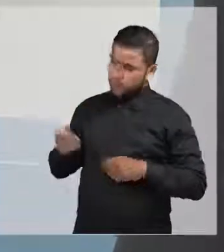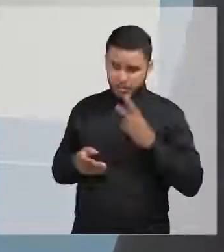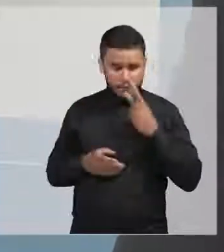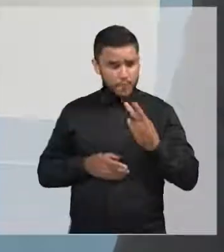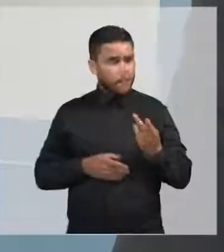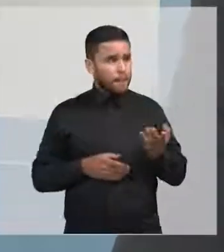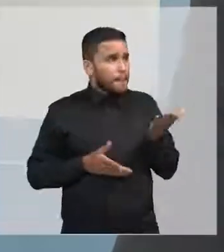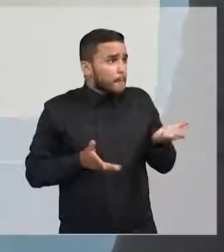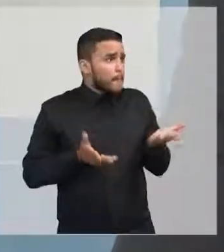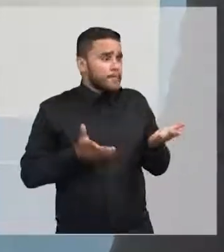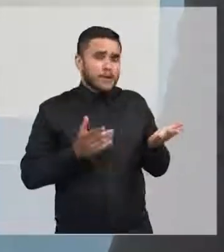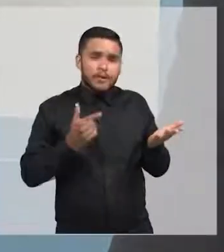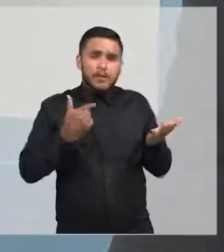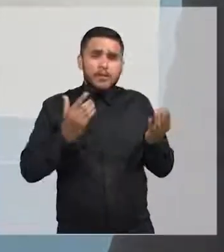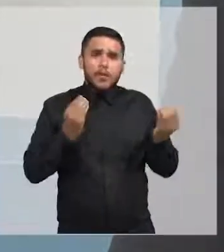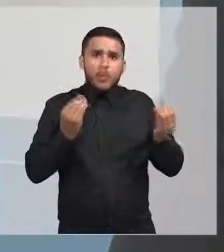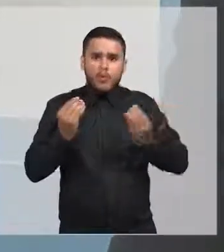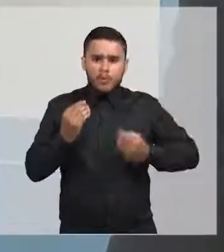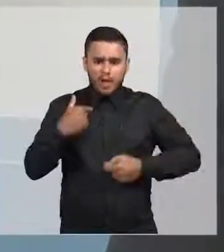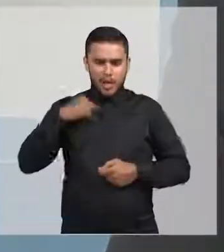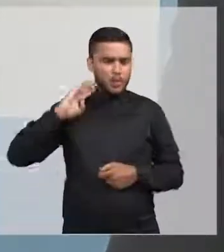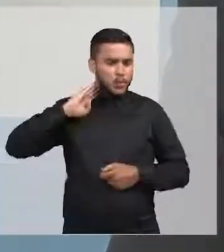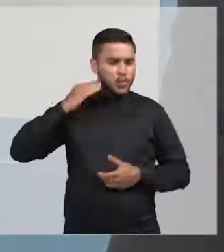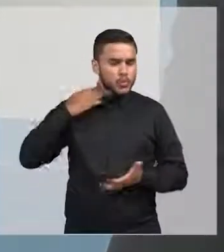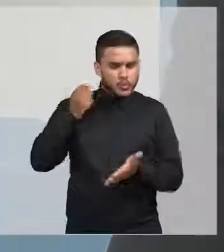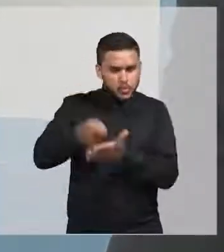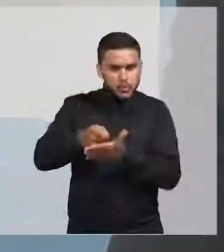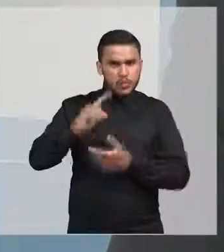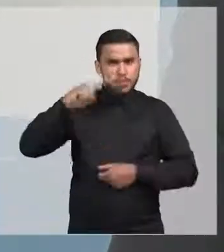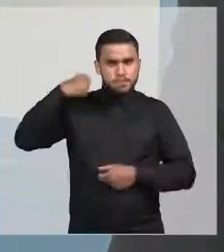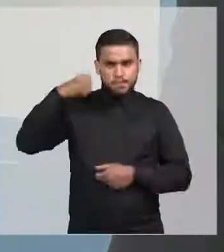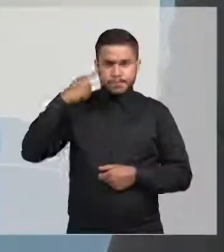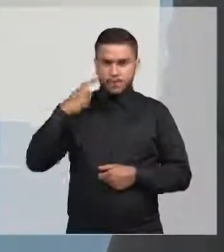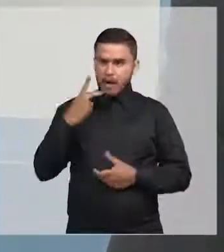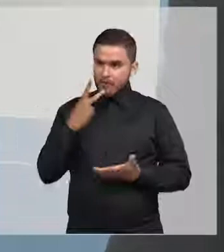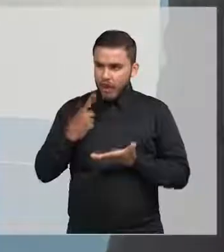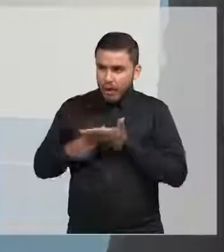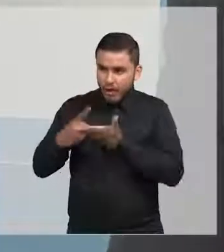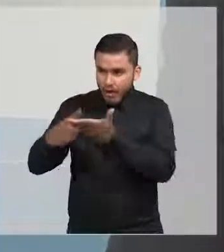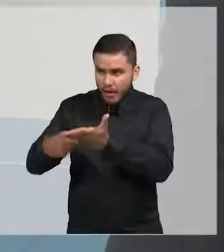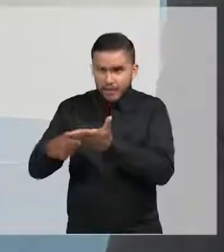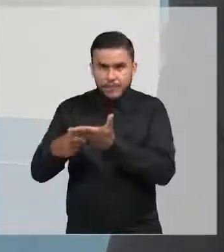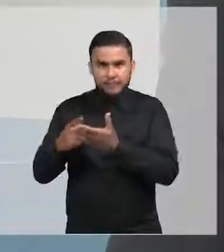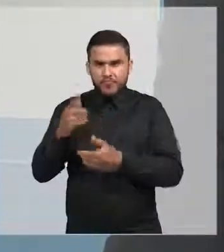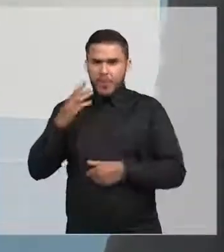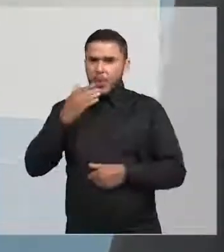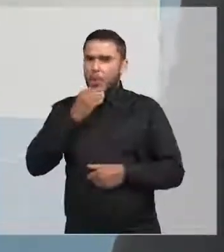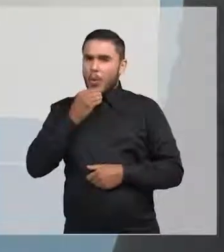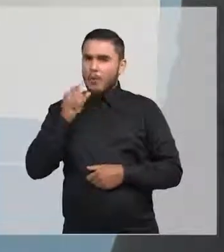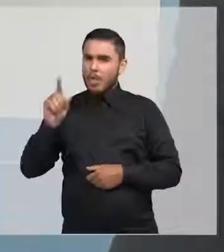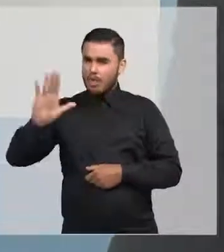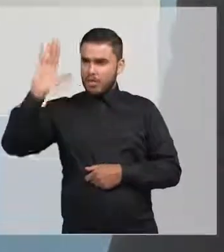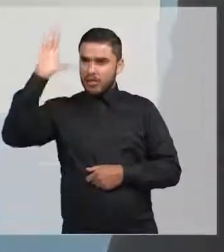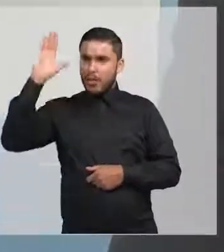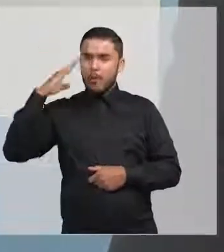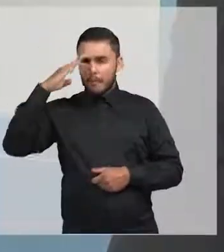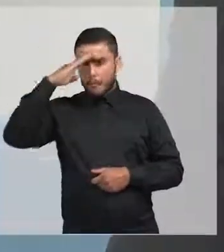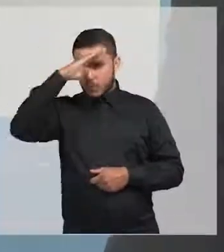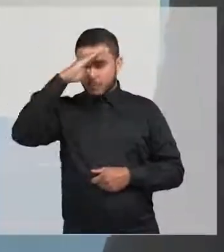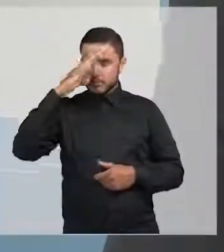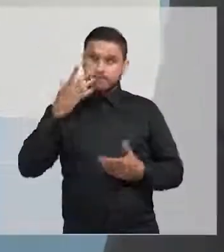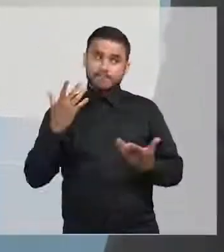Já perdeu a vida privada. Quer dizer, ele hoje ele vai ter uma vida privada até melhor agora como ministro do que tinha como juiz,